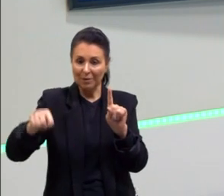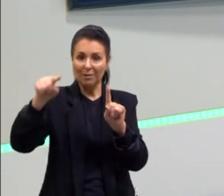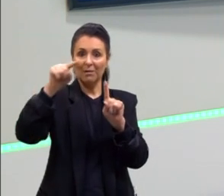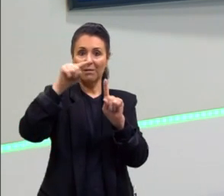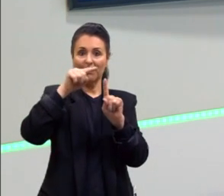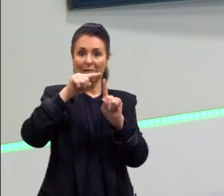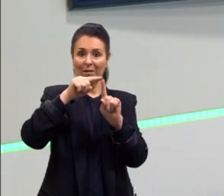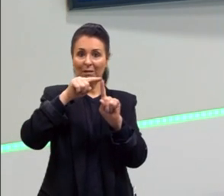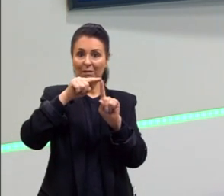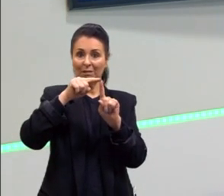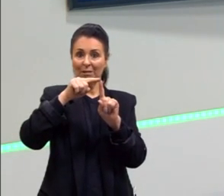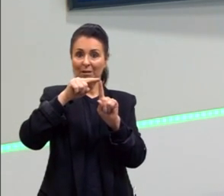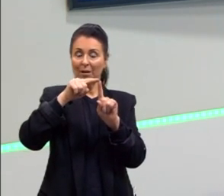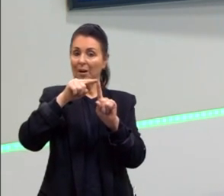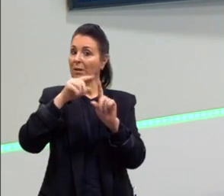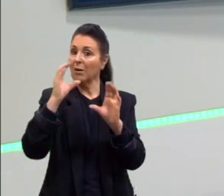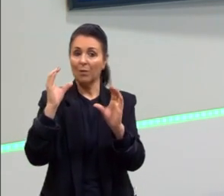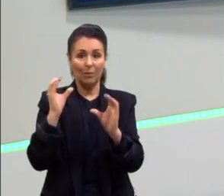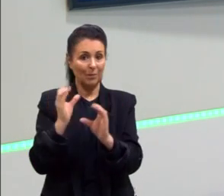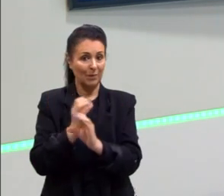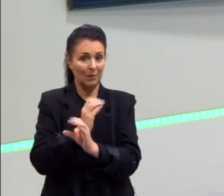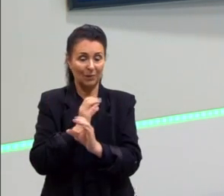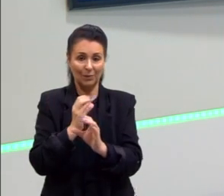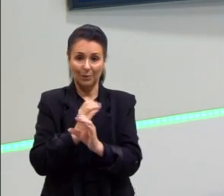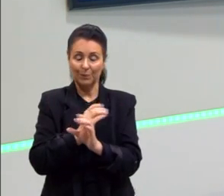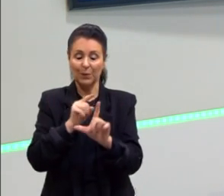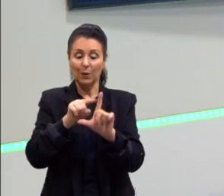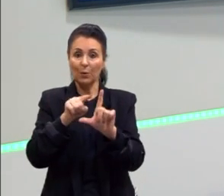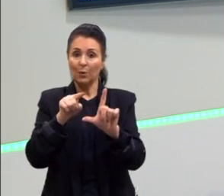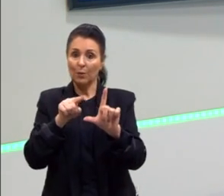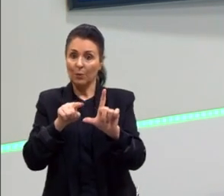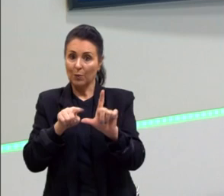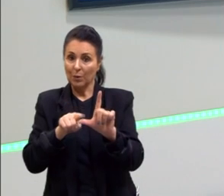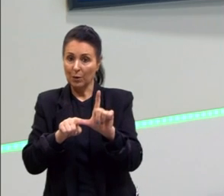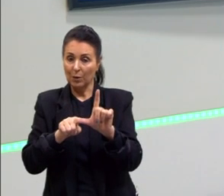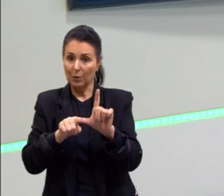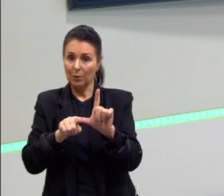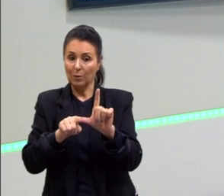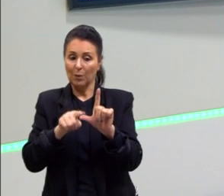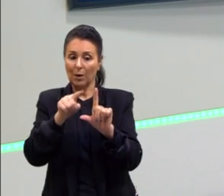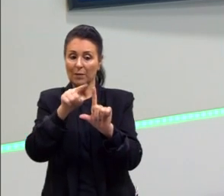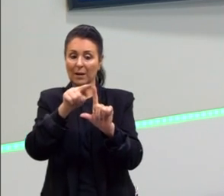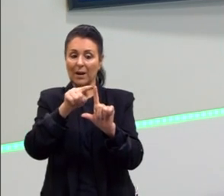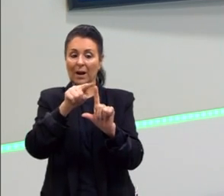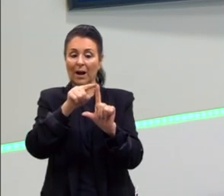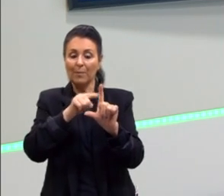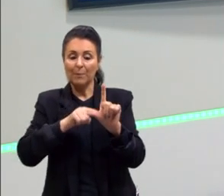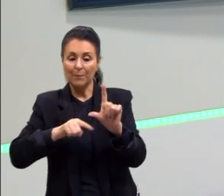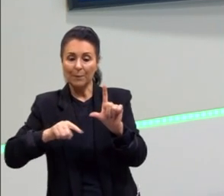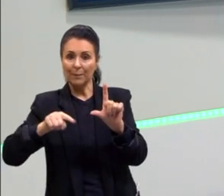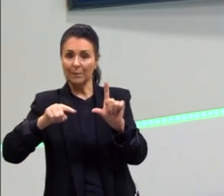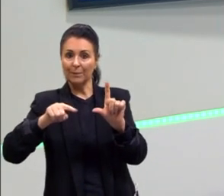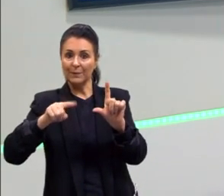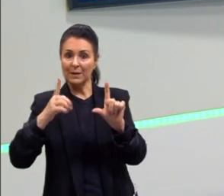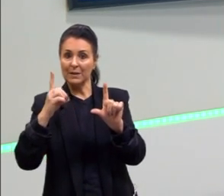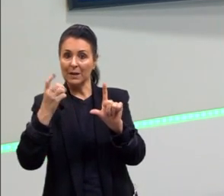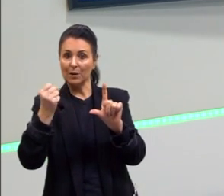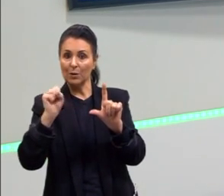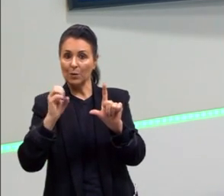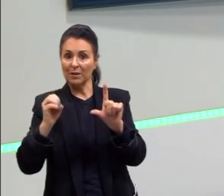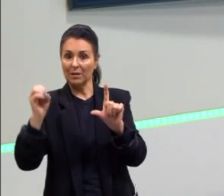inteira ele é um ângulo completo o ângulo que possui meia volta ou seja possui